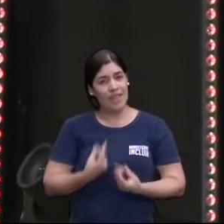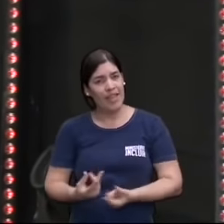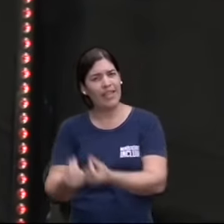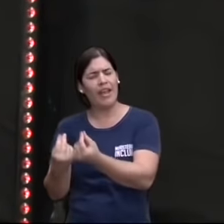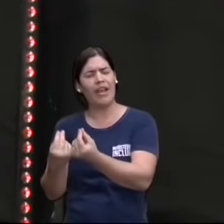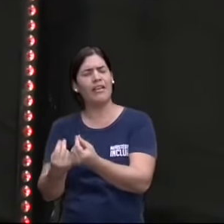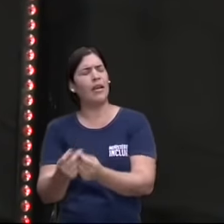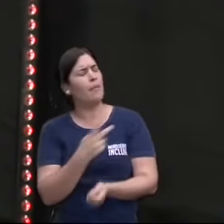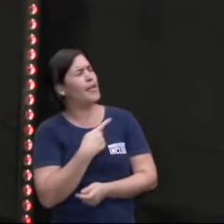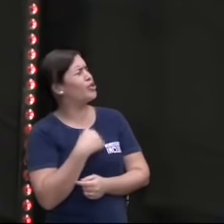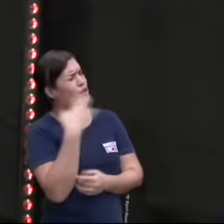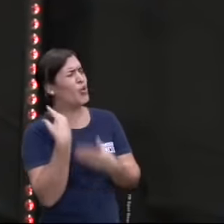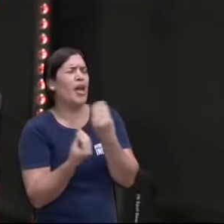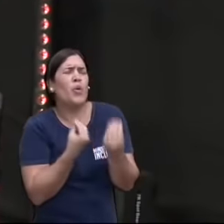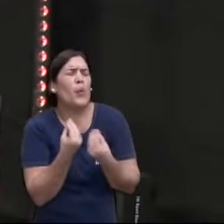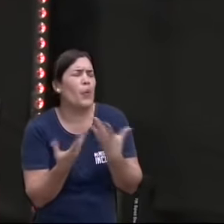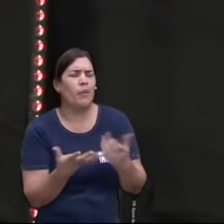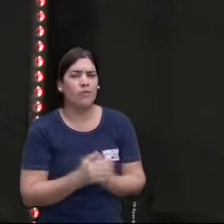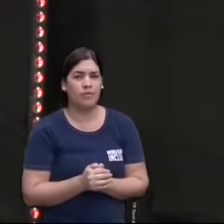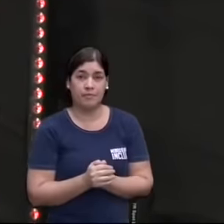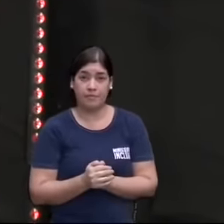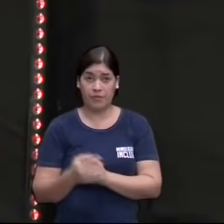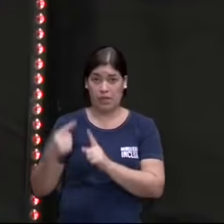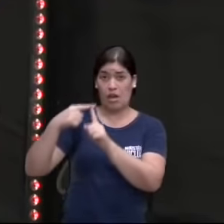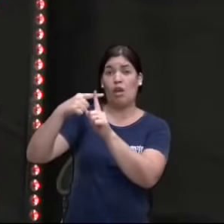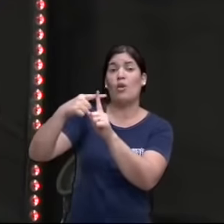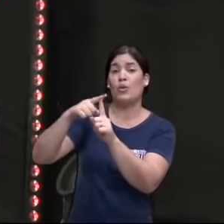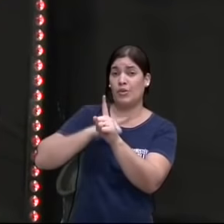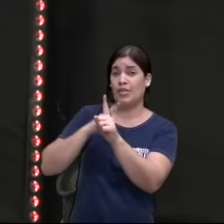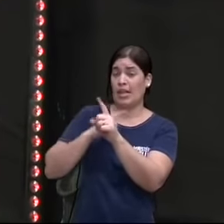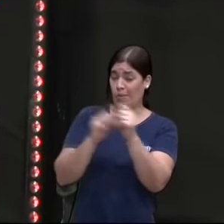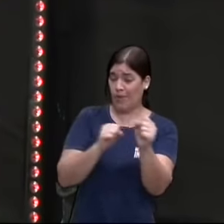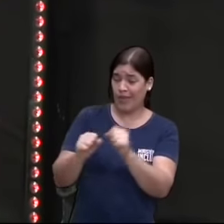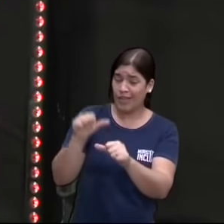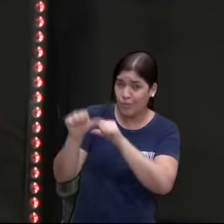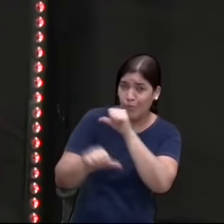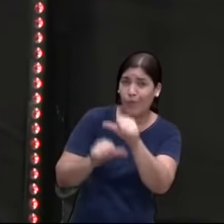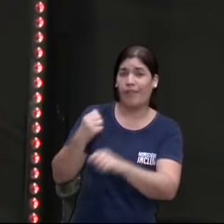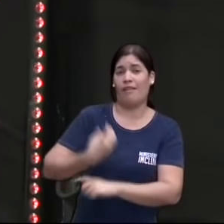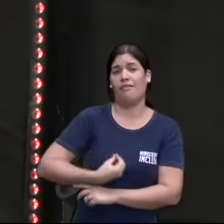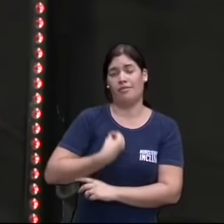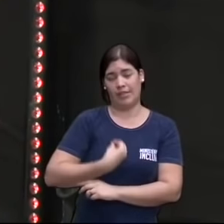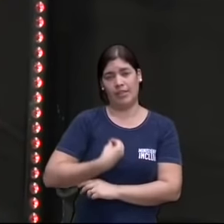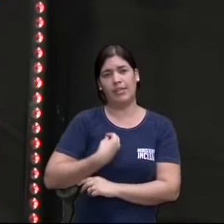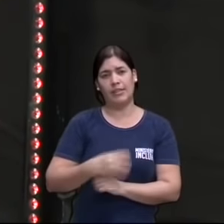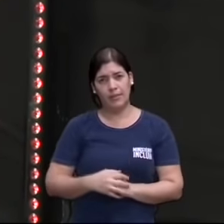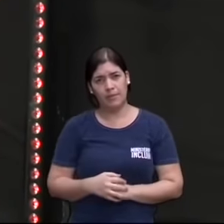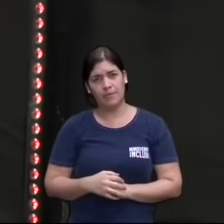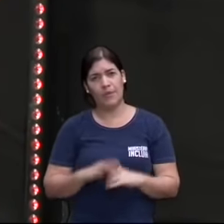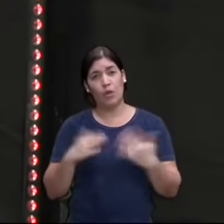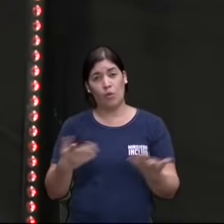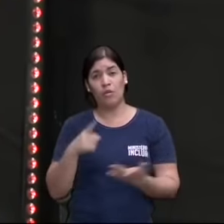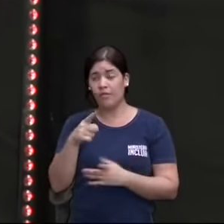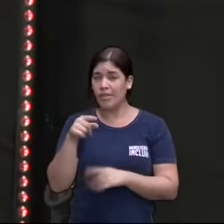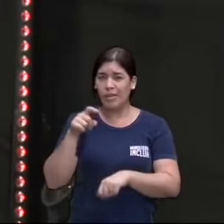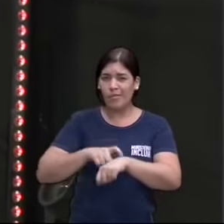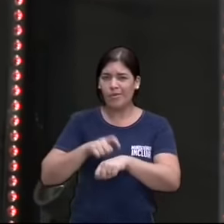isso? Queridos, a cruz tem o poder de mudar uma vida. Quando você passa pela